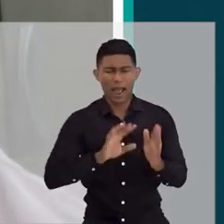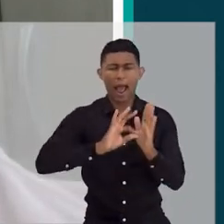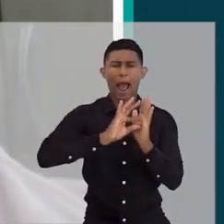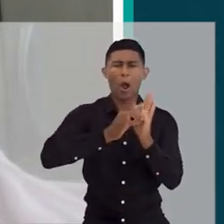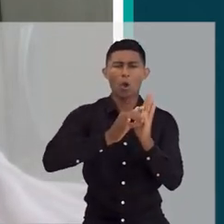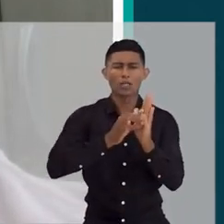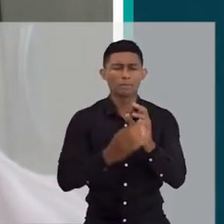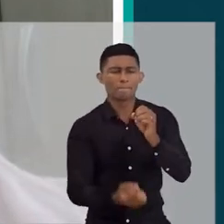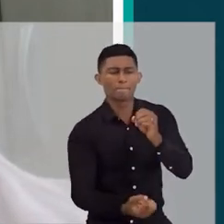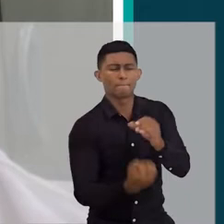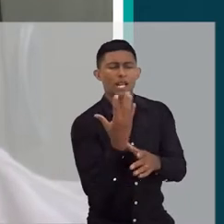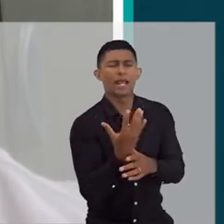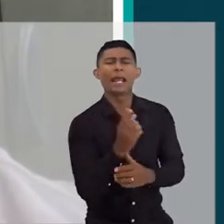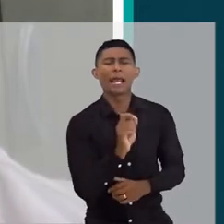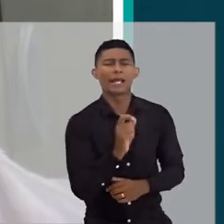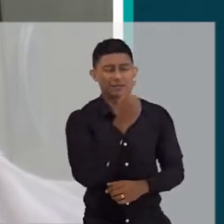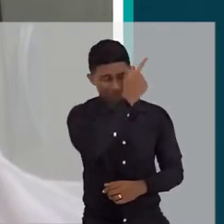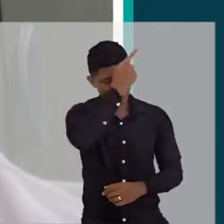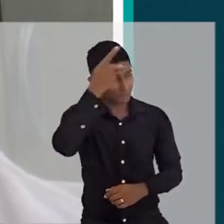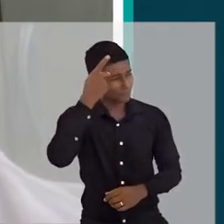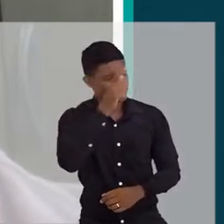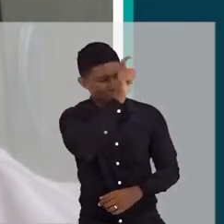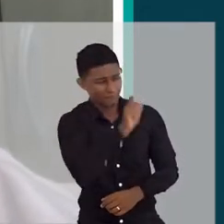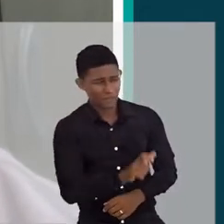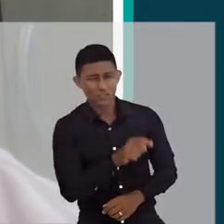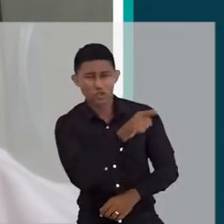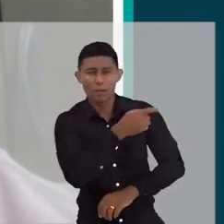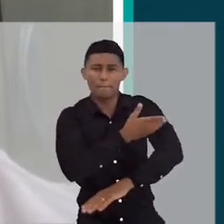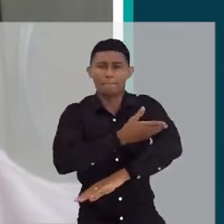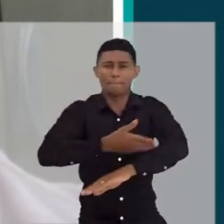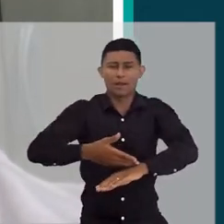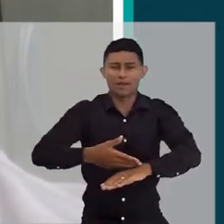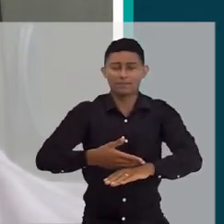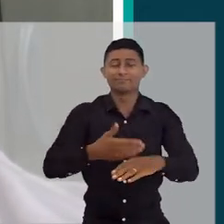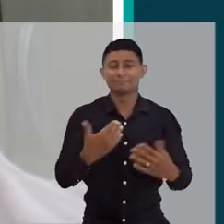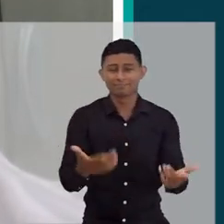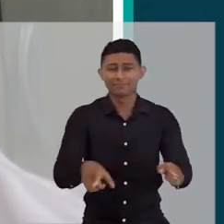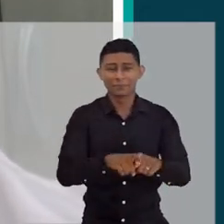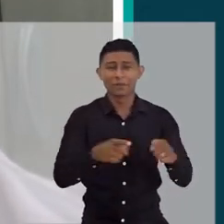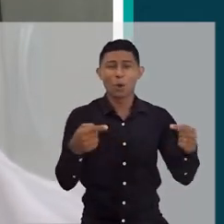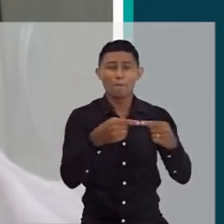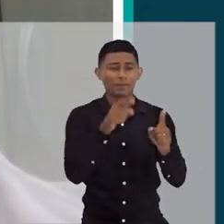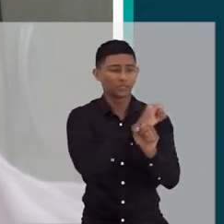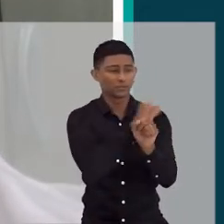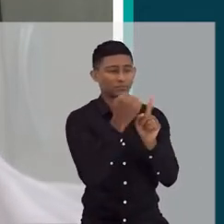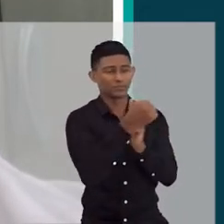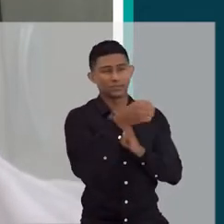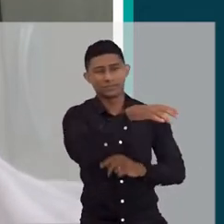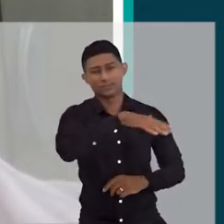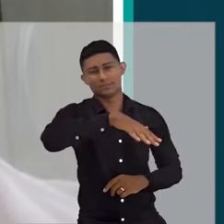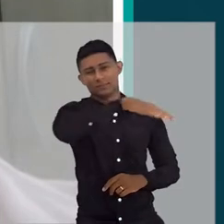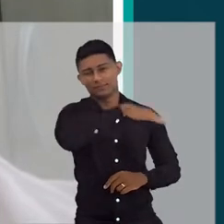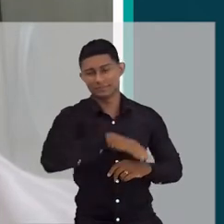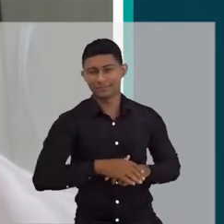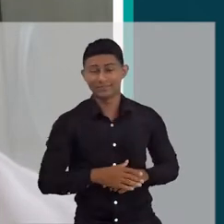são pessoas, né, brancas, e isso reflete também o que a sociedade, porque as pessoas